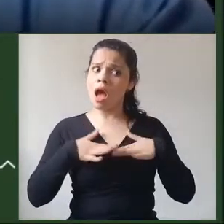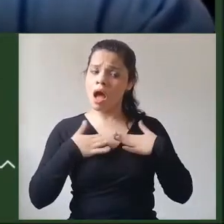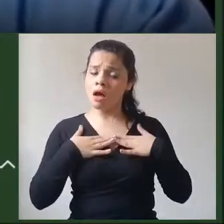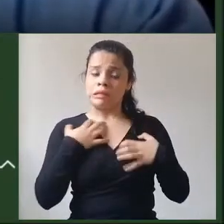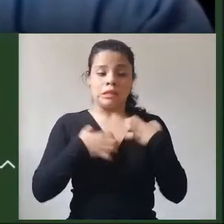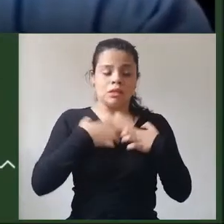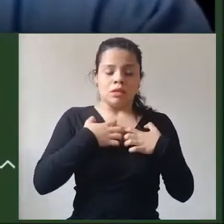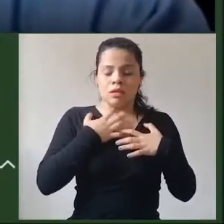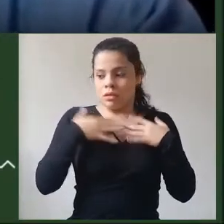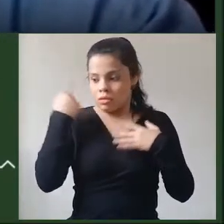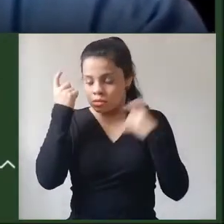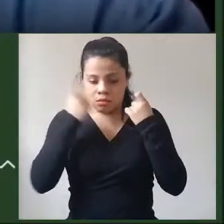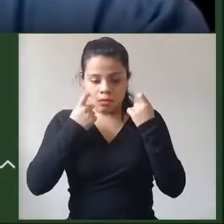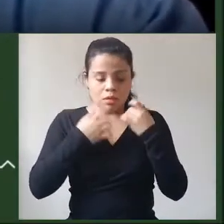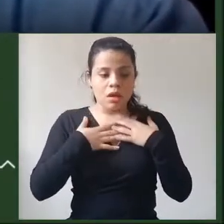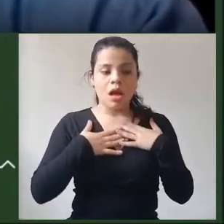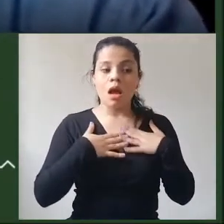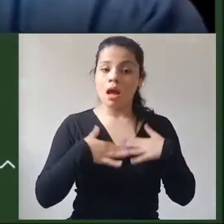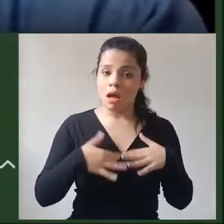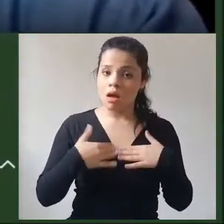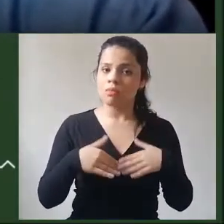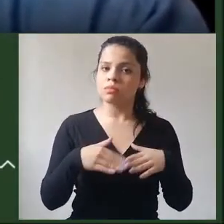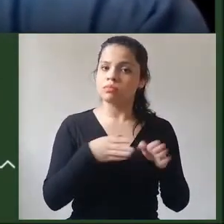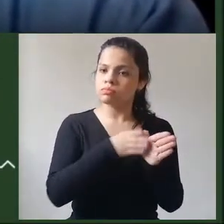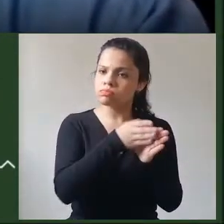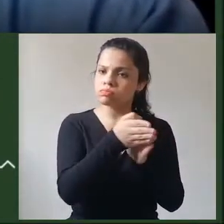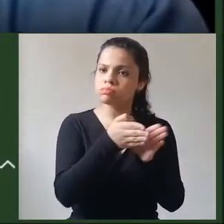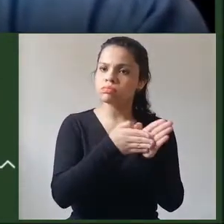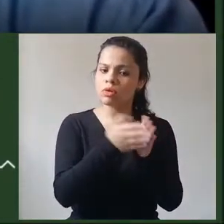normalizar o estresse delas e avaliar quando o estresse